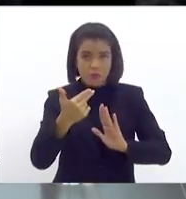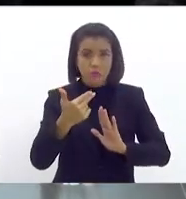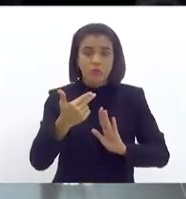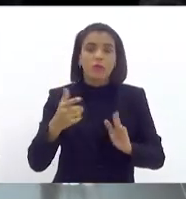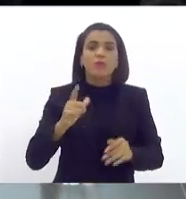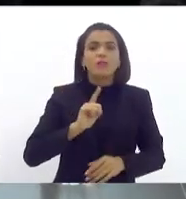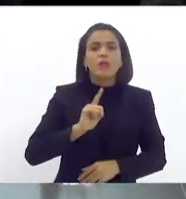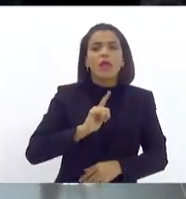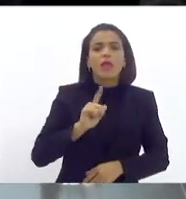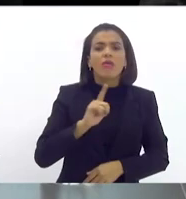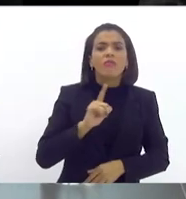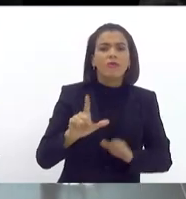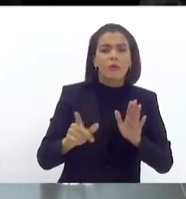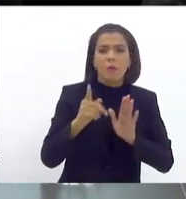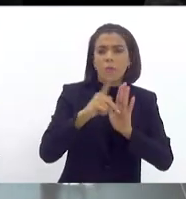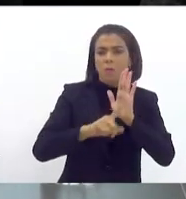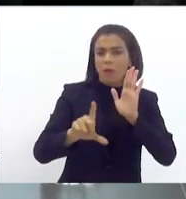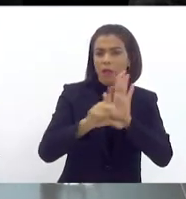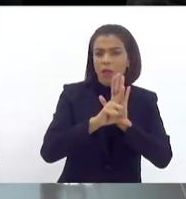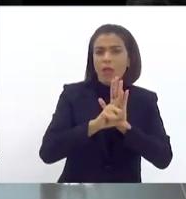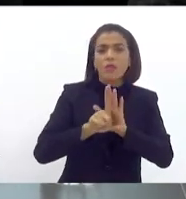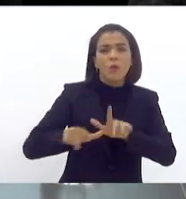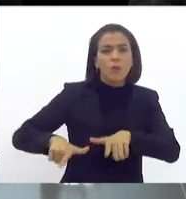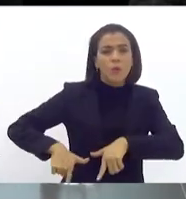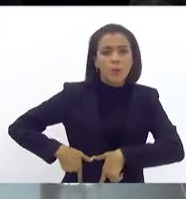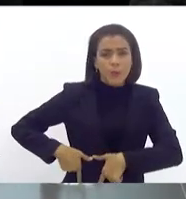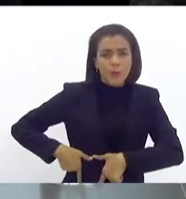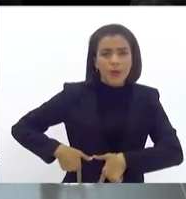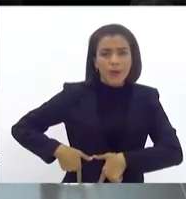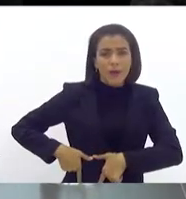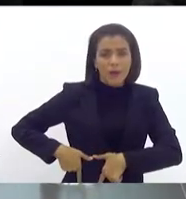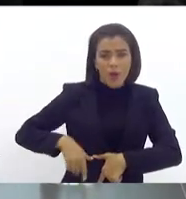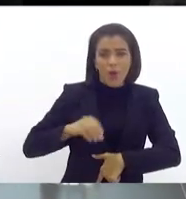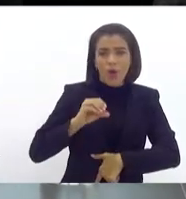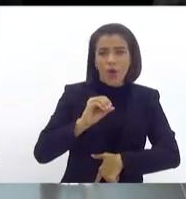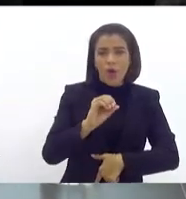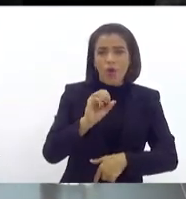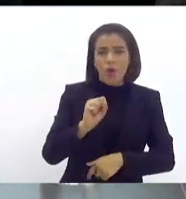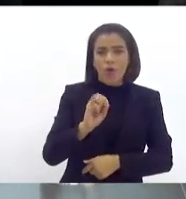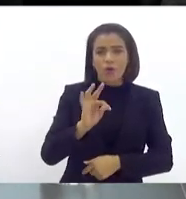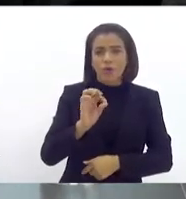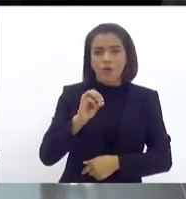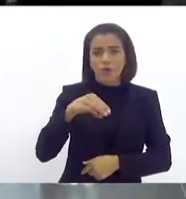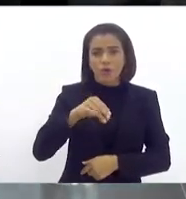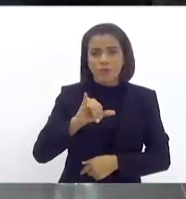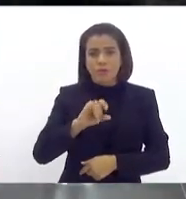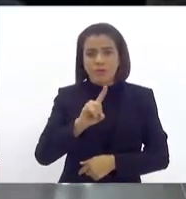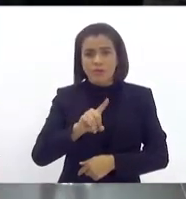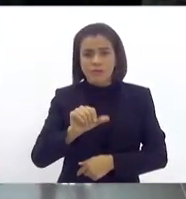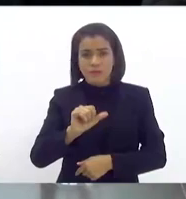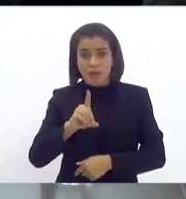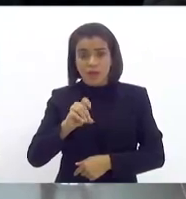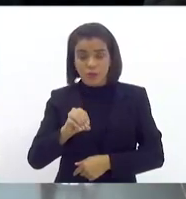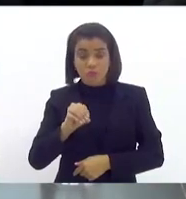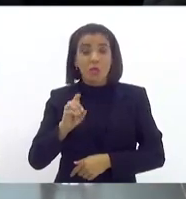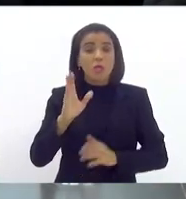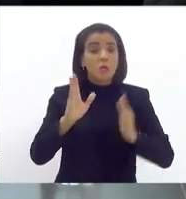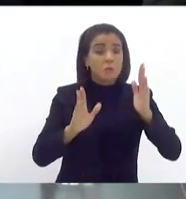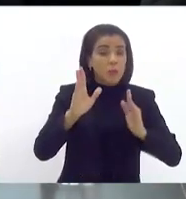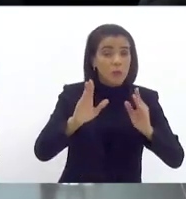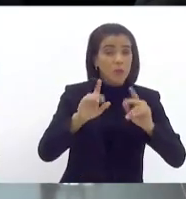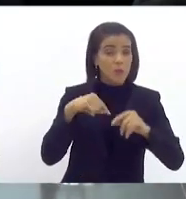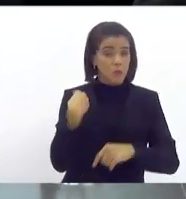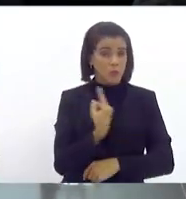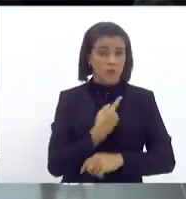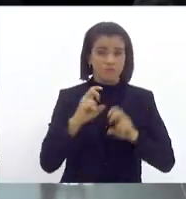dos ostomizados. Né? E qual foi a tese sustentada aqui pela CCJ naquela